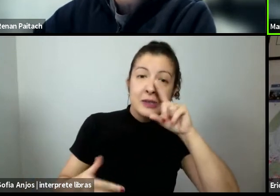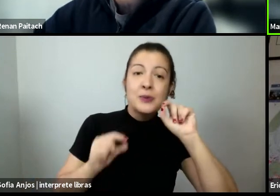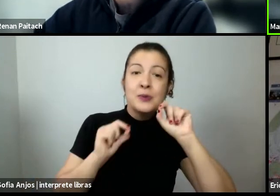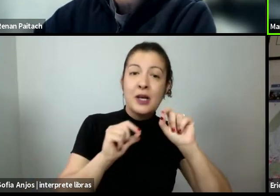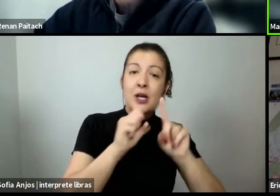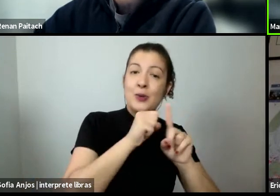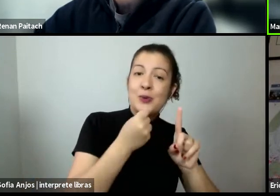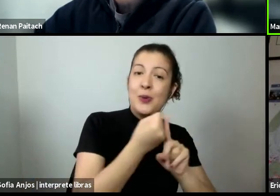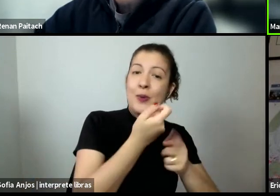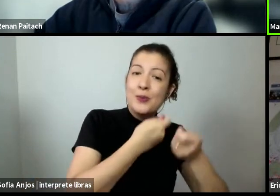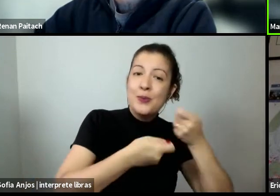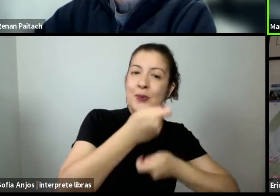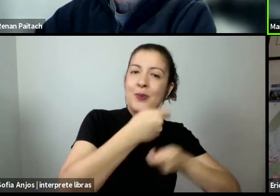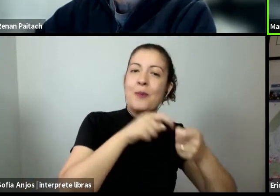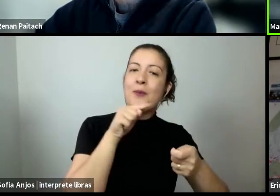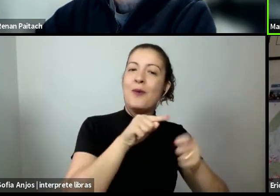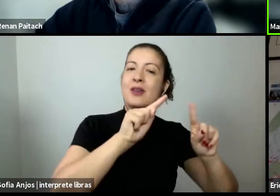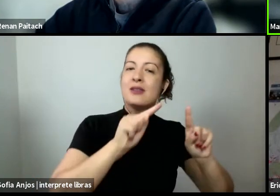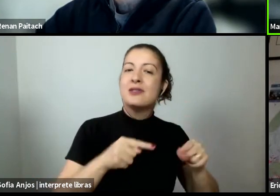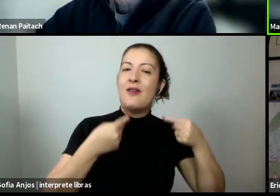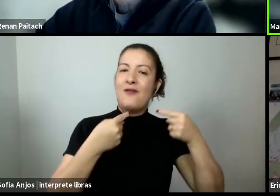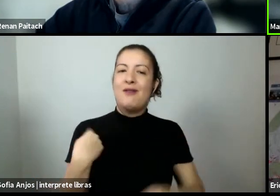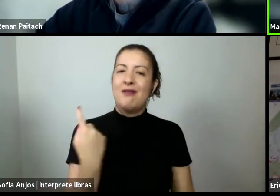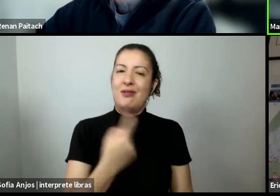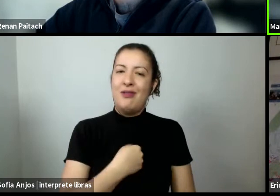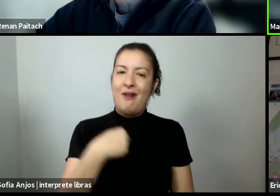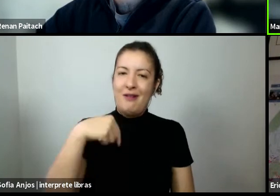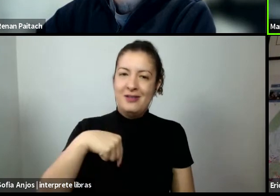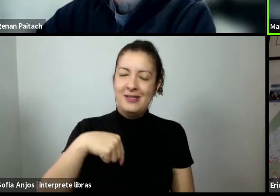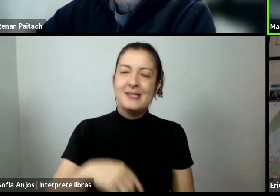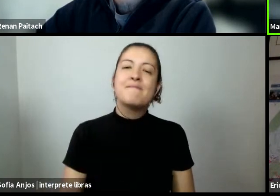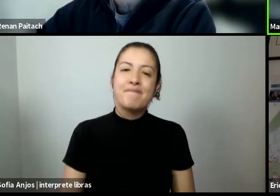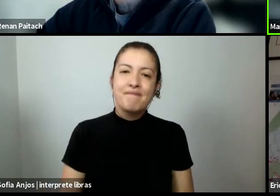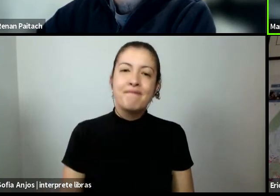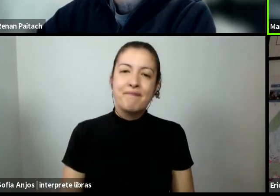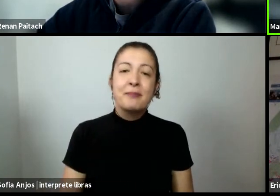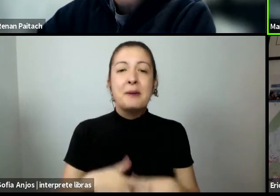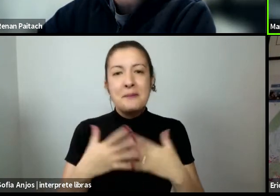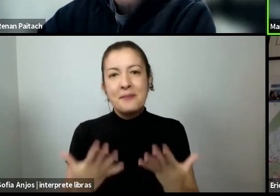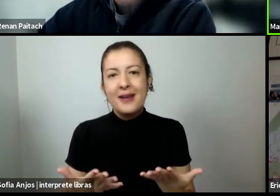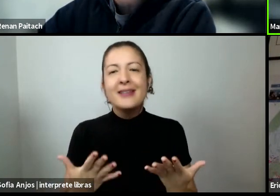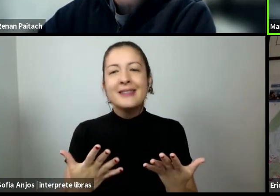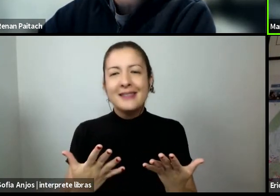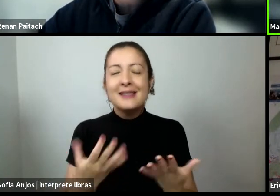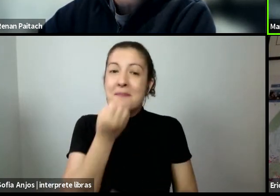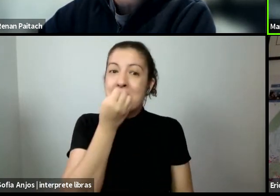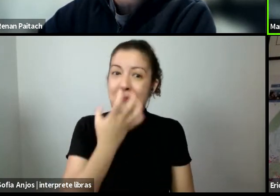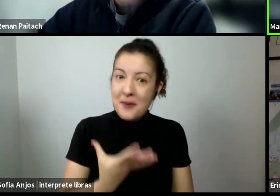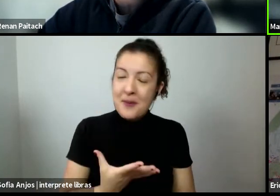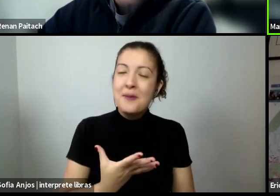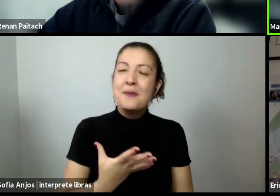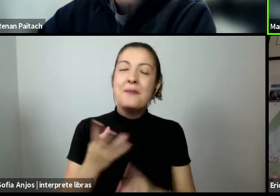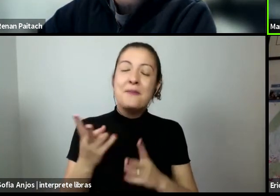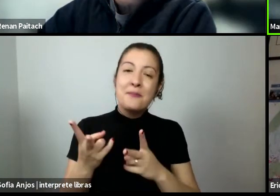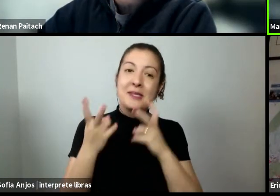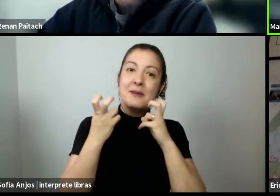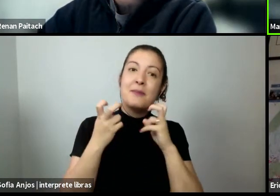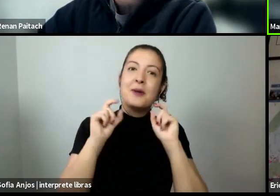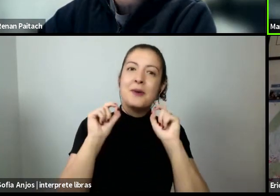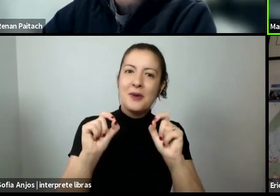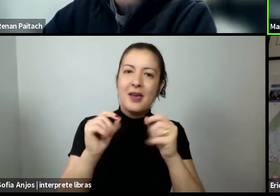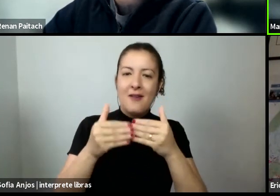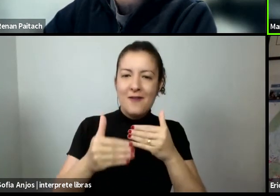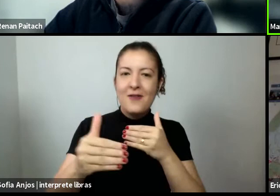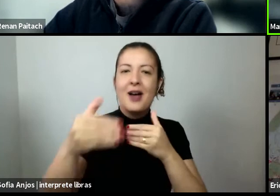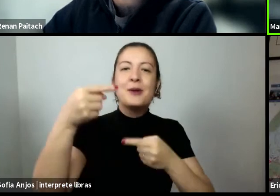é um grande desafio, mas fico muito feliz também com essa perspectiva de termos uma discussão mais